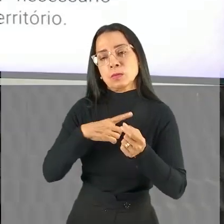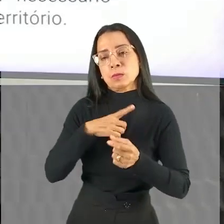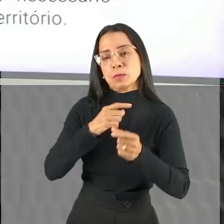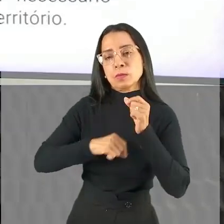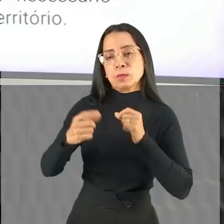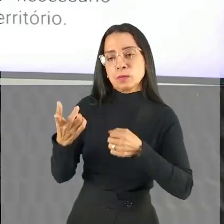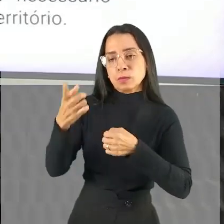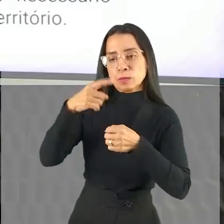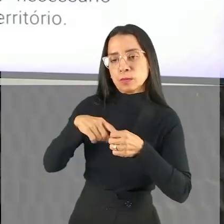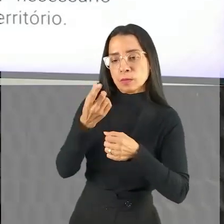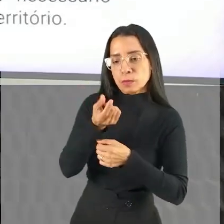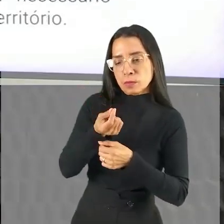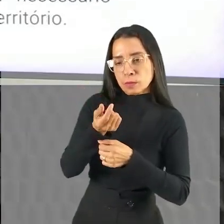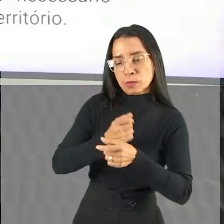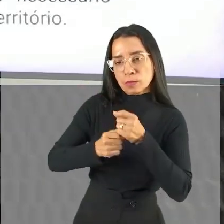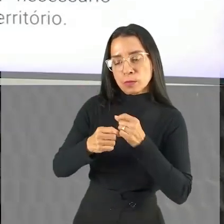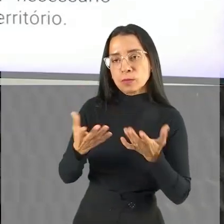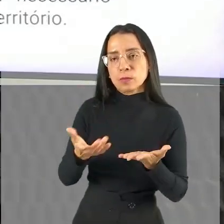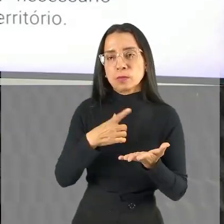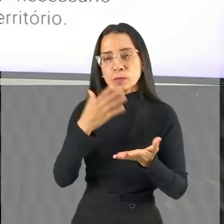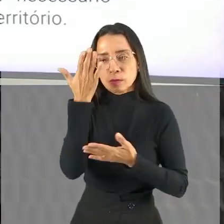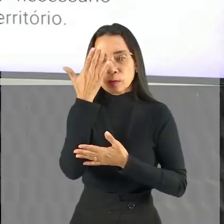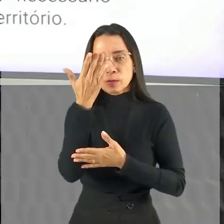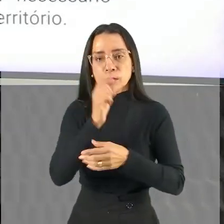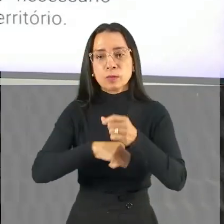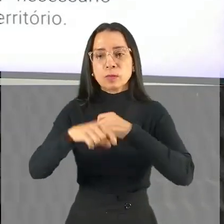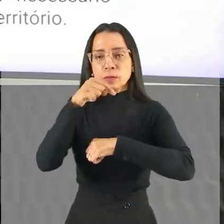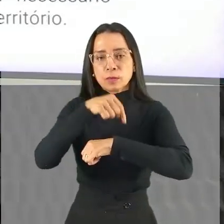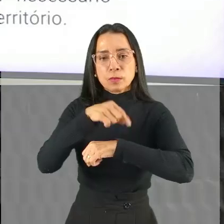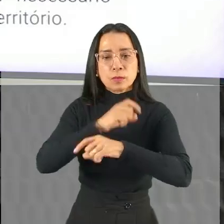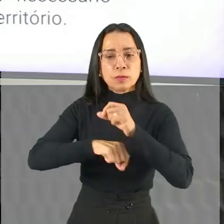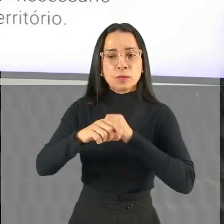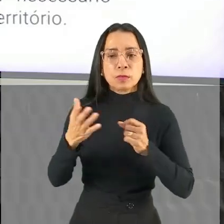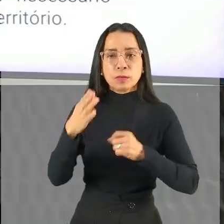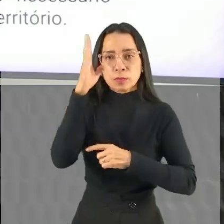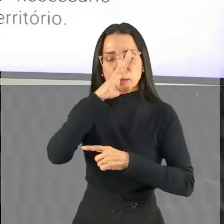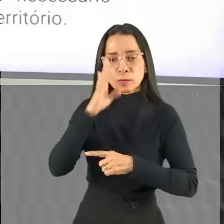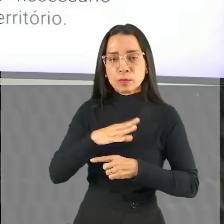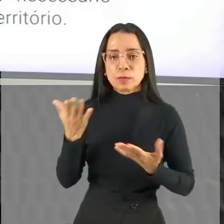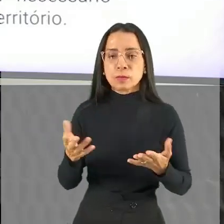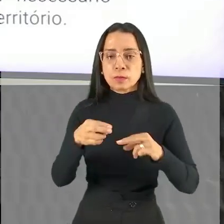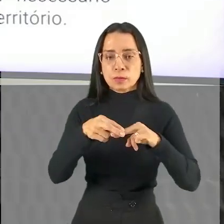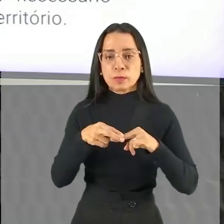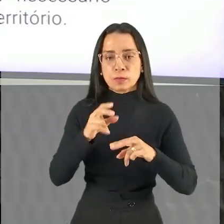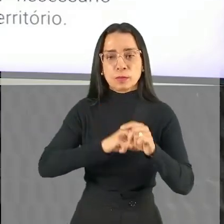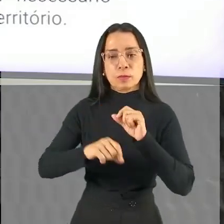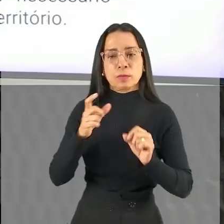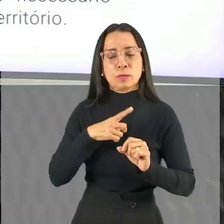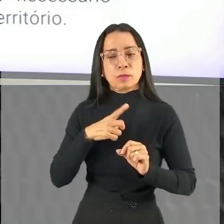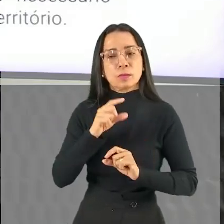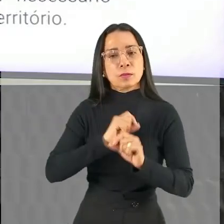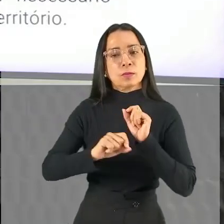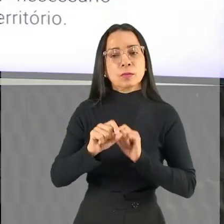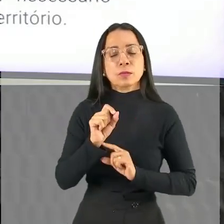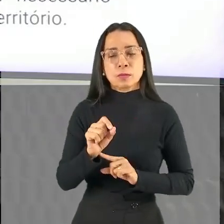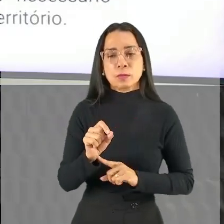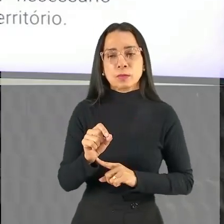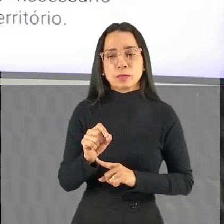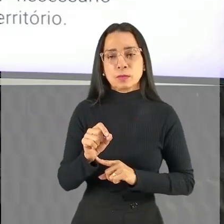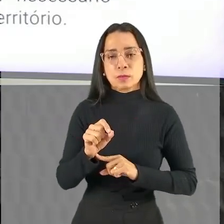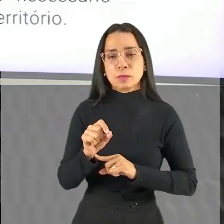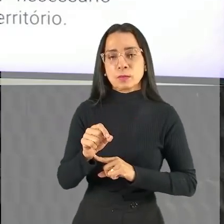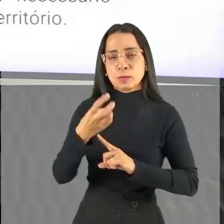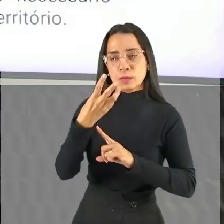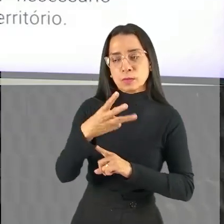retorno financeiro mais baixo, então entendeu-se que era hora de vir para o Brasil. Então, por isso que se deu